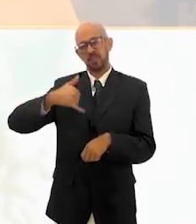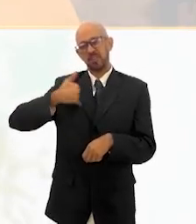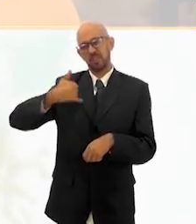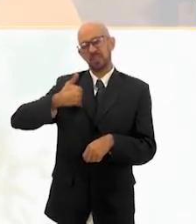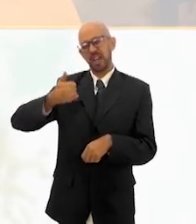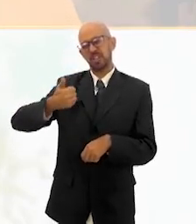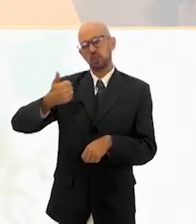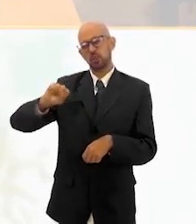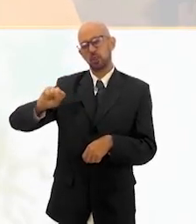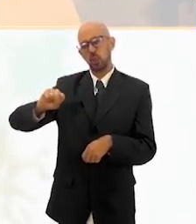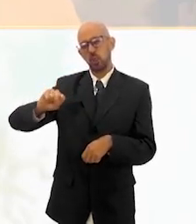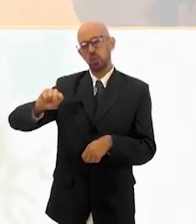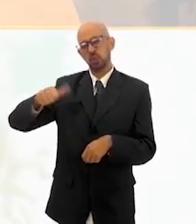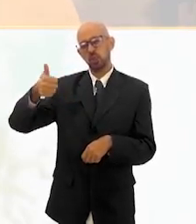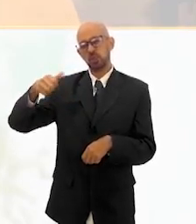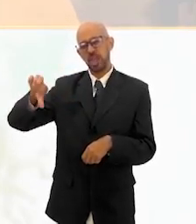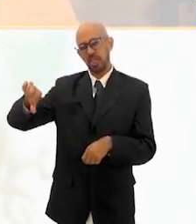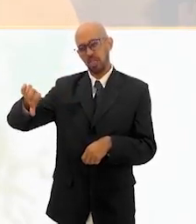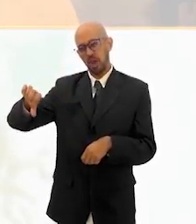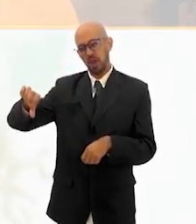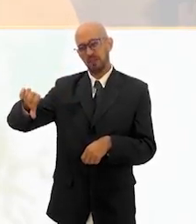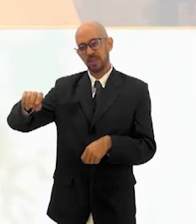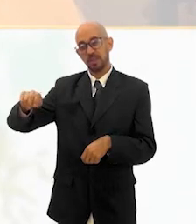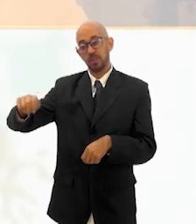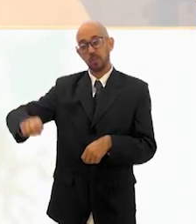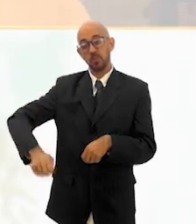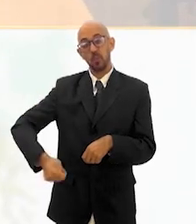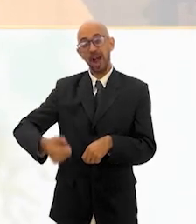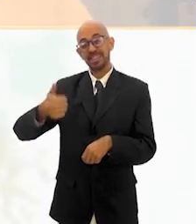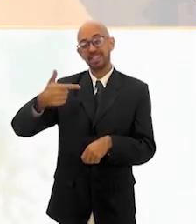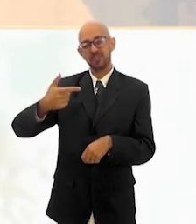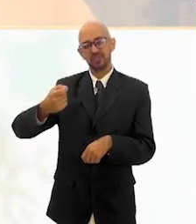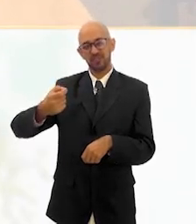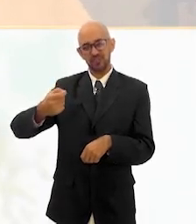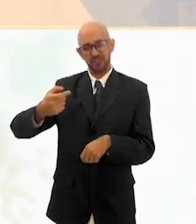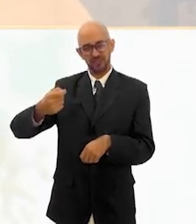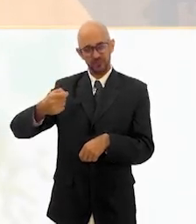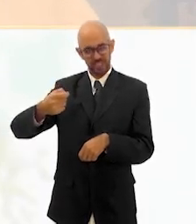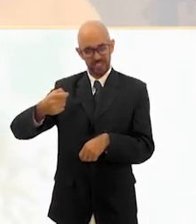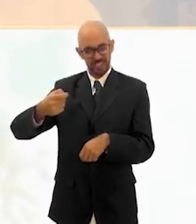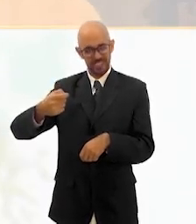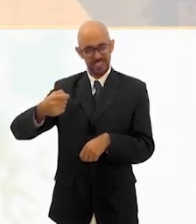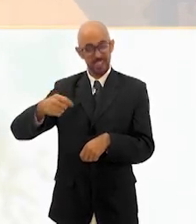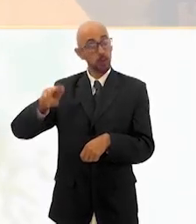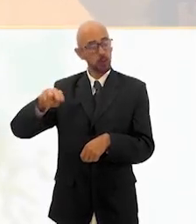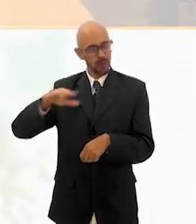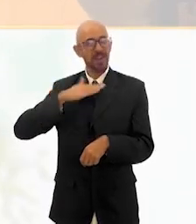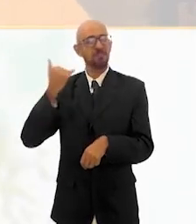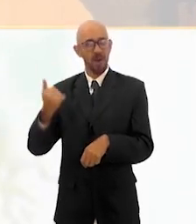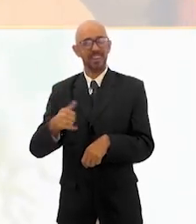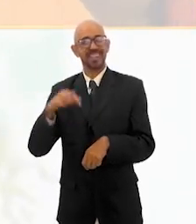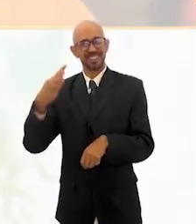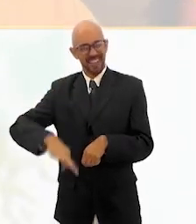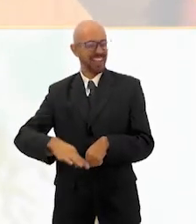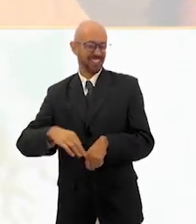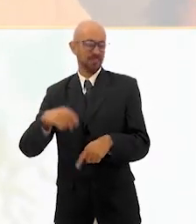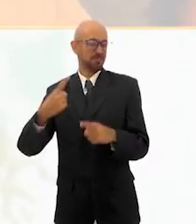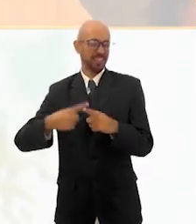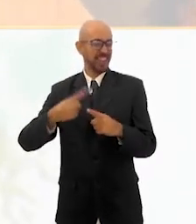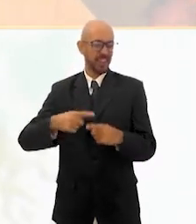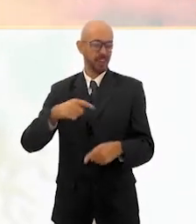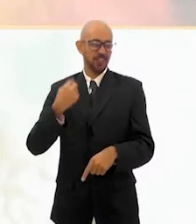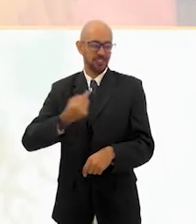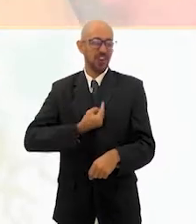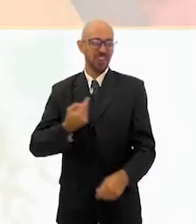estava 18 para 19, quase chegando na imortalidade, né? Aos 20 anos, aí dos 20 aos 20, eu nem te importava, cara. Nós somos